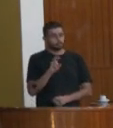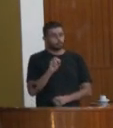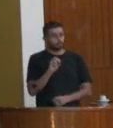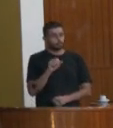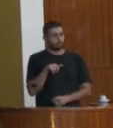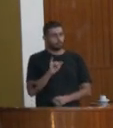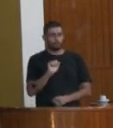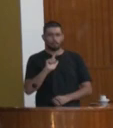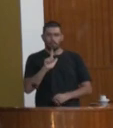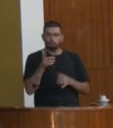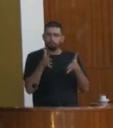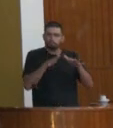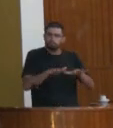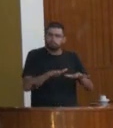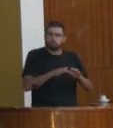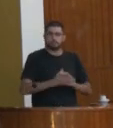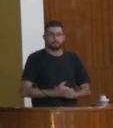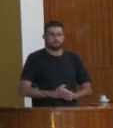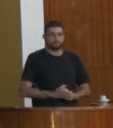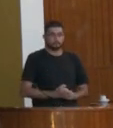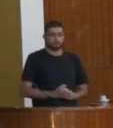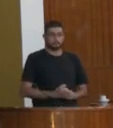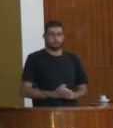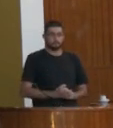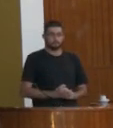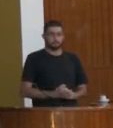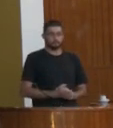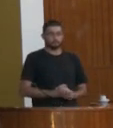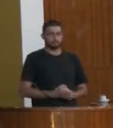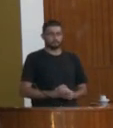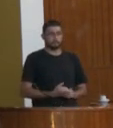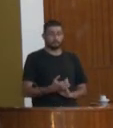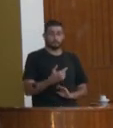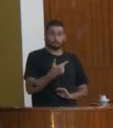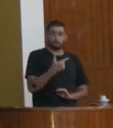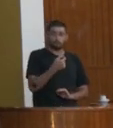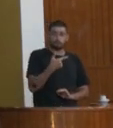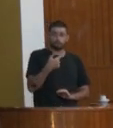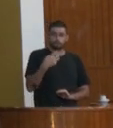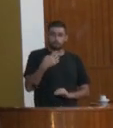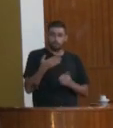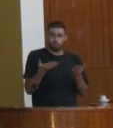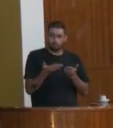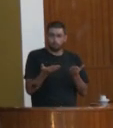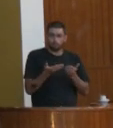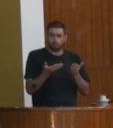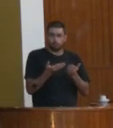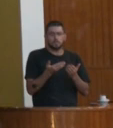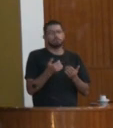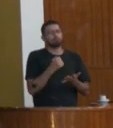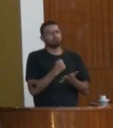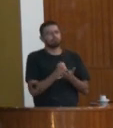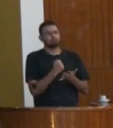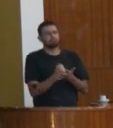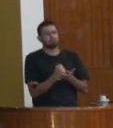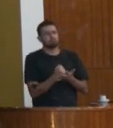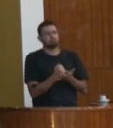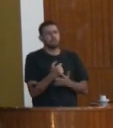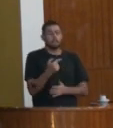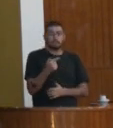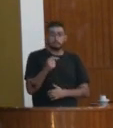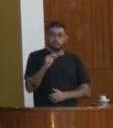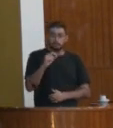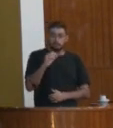sentido. Hoje, o Royal emprega em torno de 70